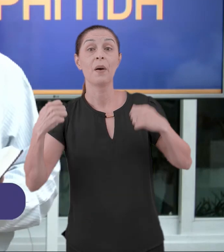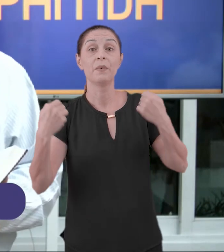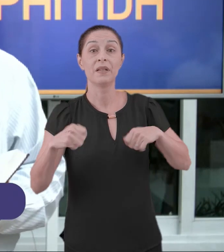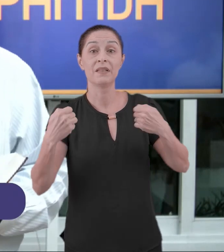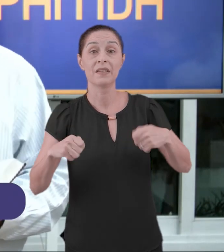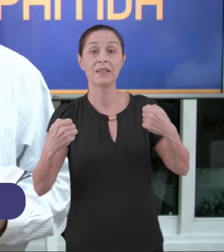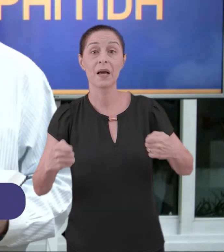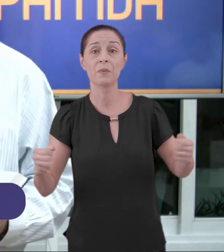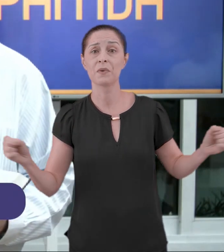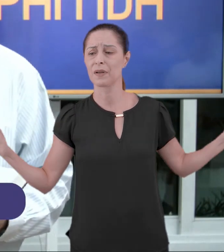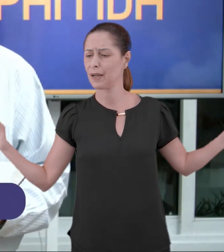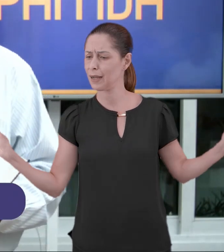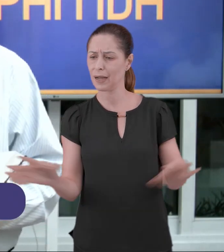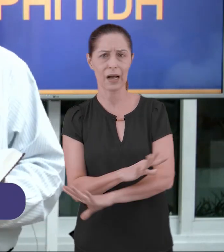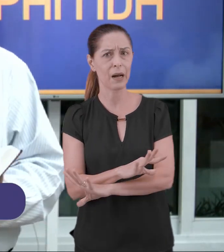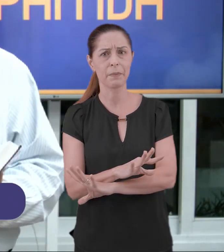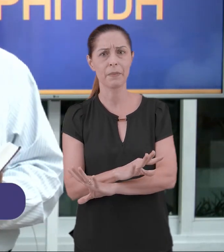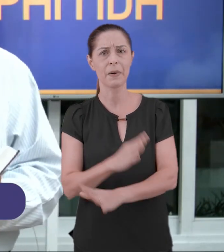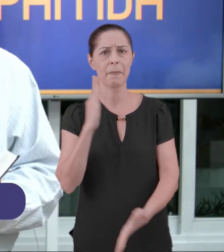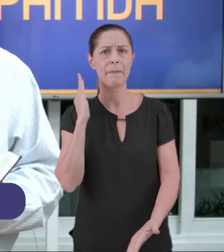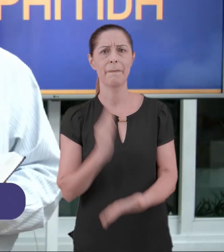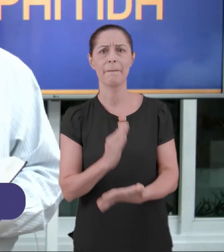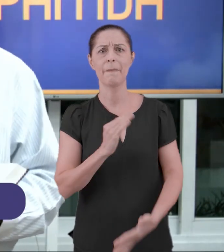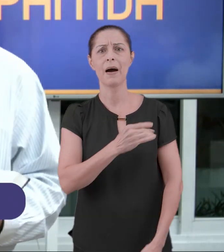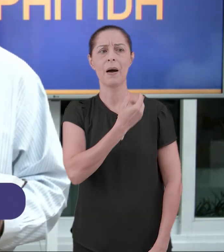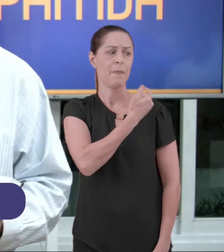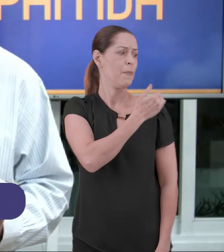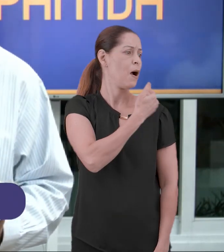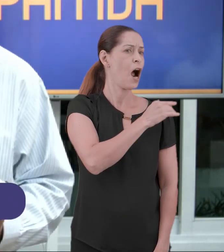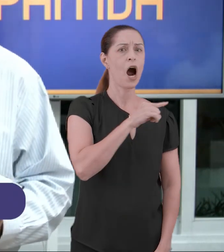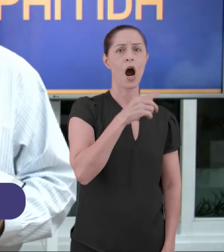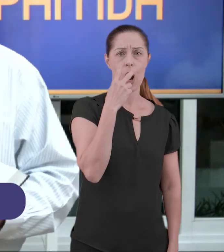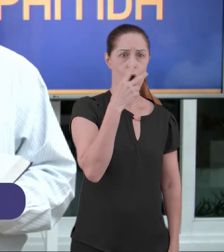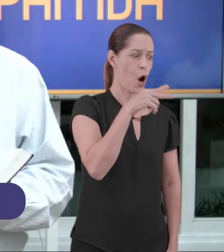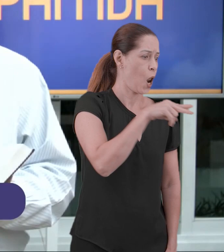acabar com esse preconceito de olhar para as pessoas que